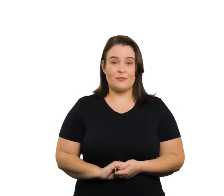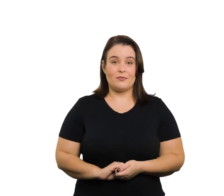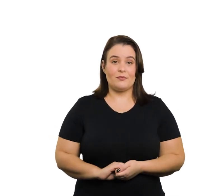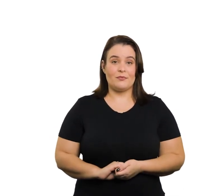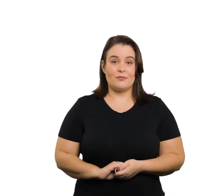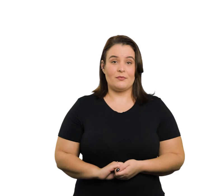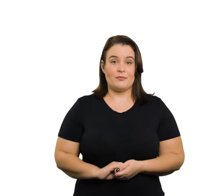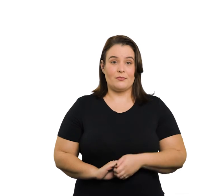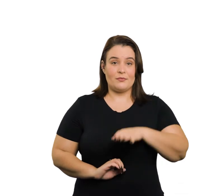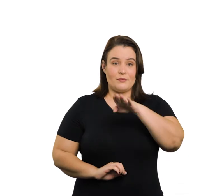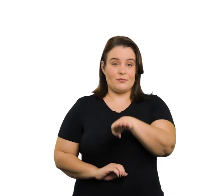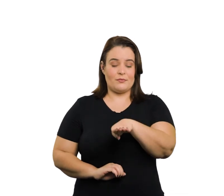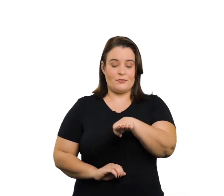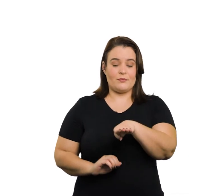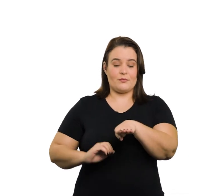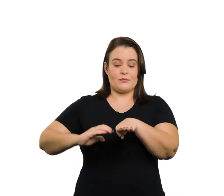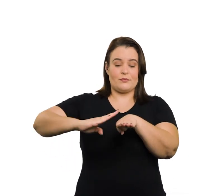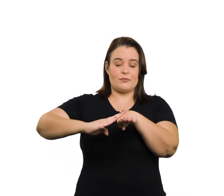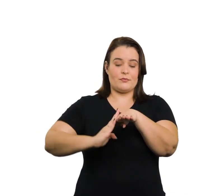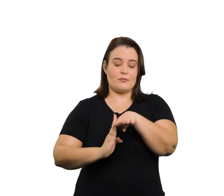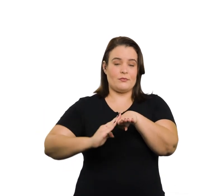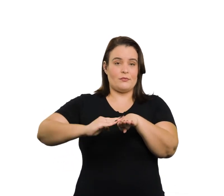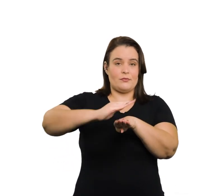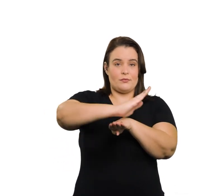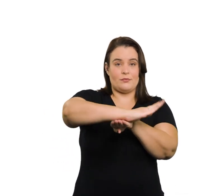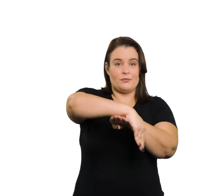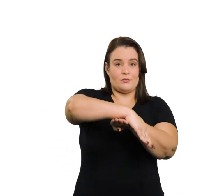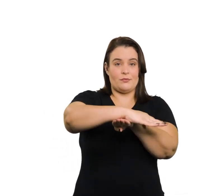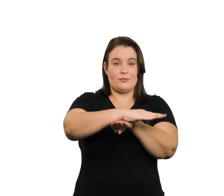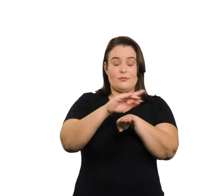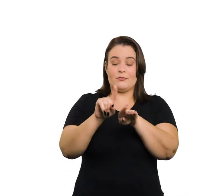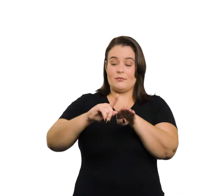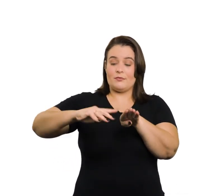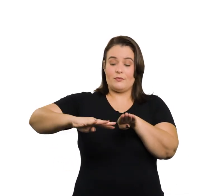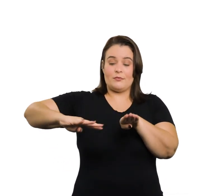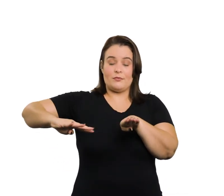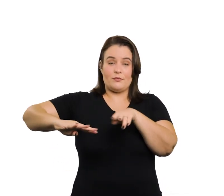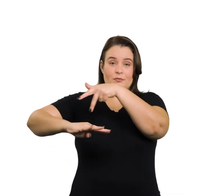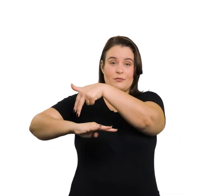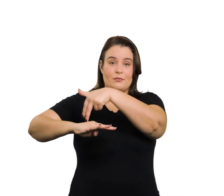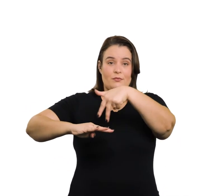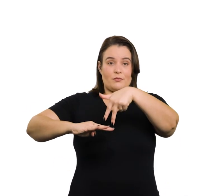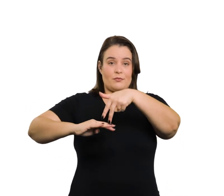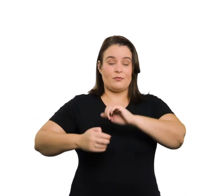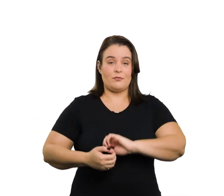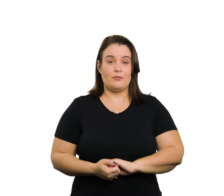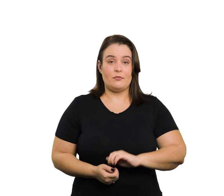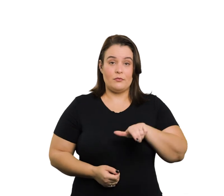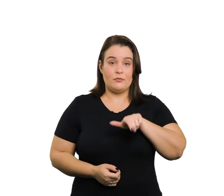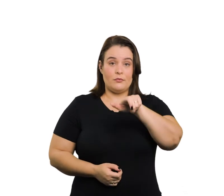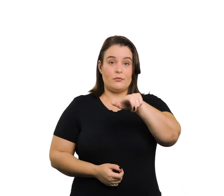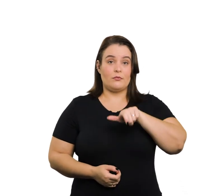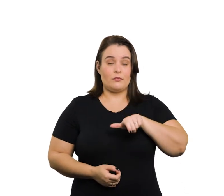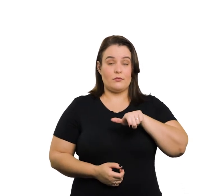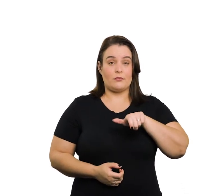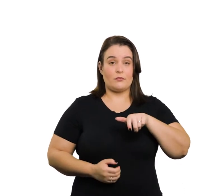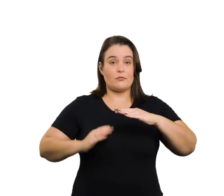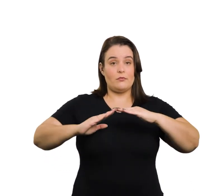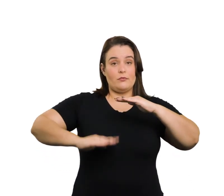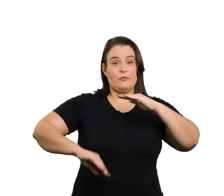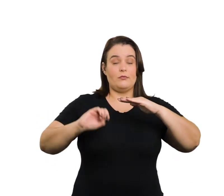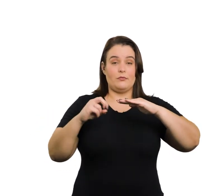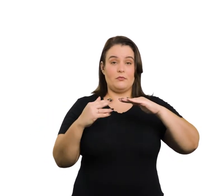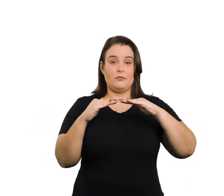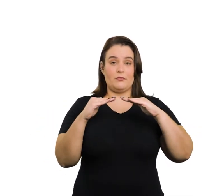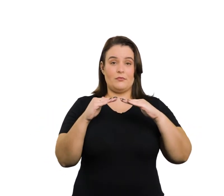Rebaixamento em canteiros divisores de pista junto às travessias de pedestres. Canteiro inferior ou